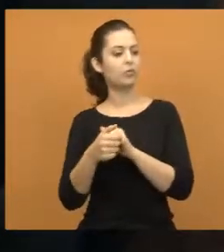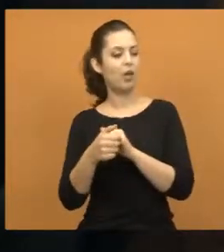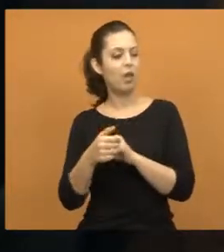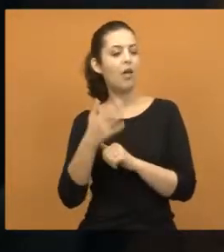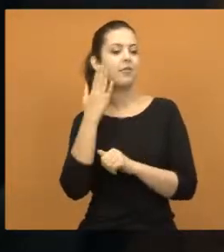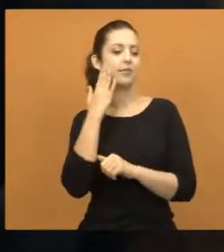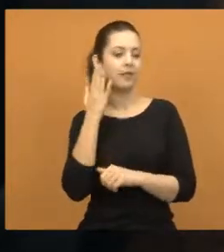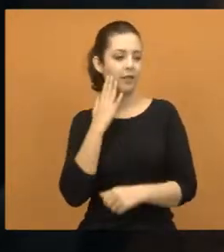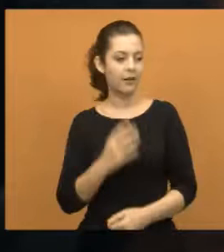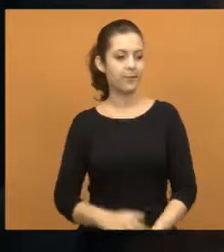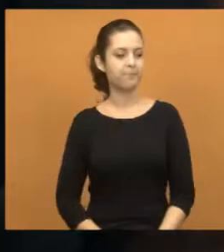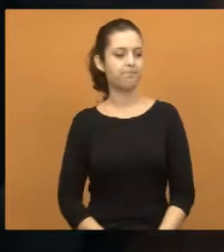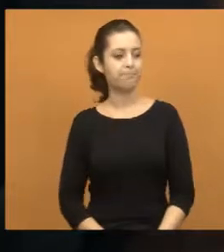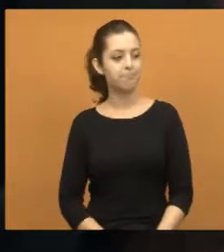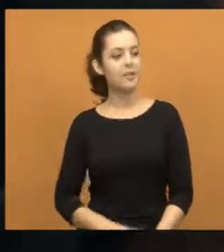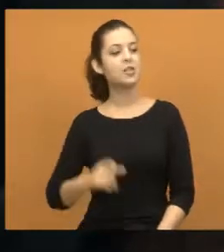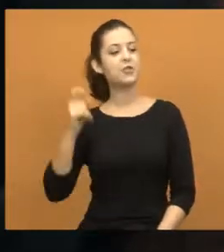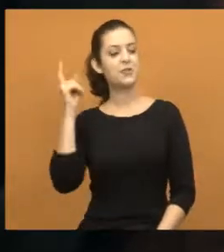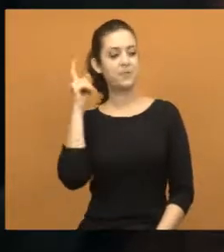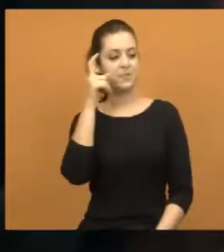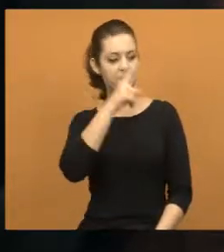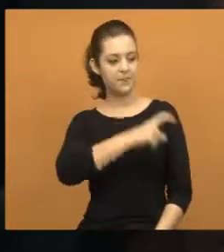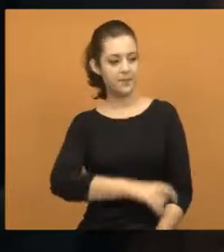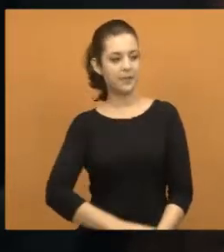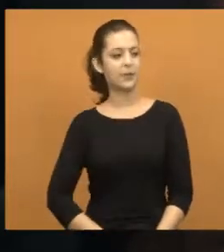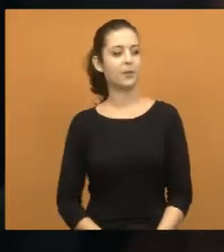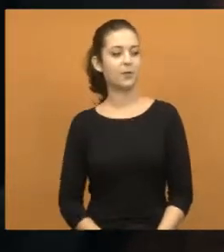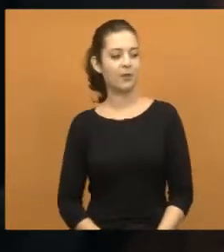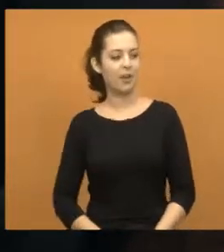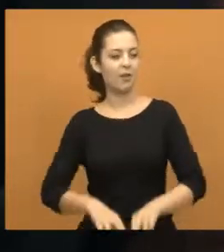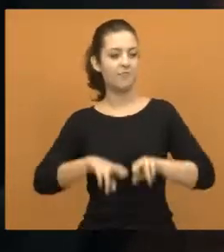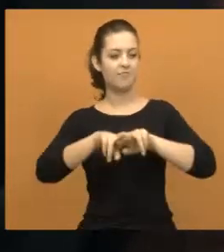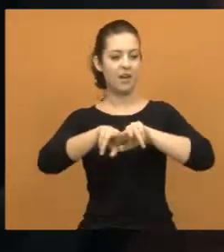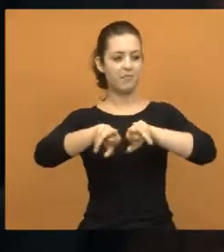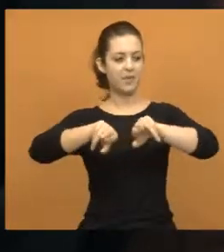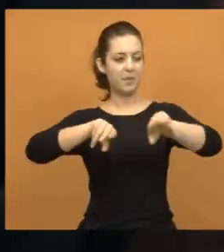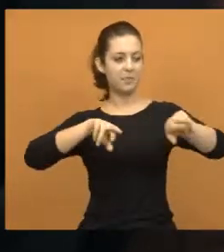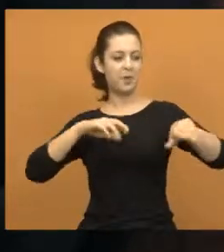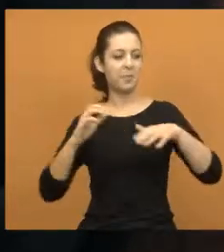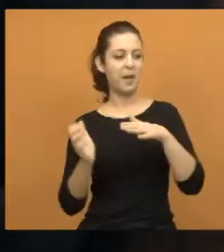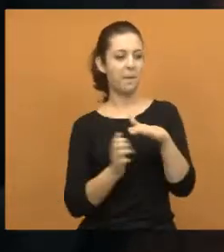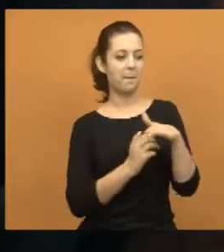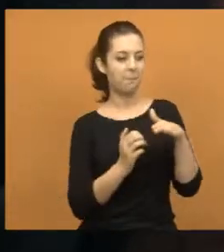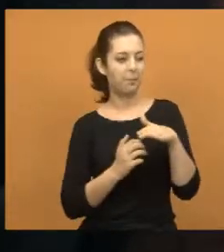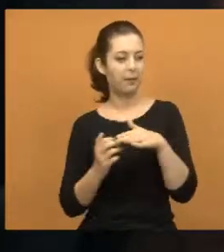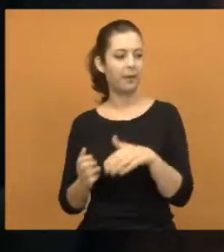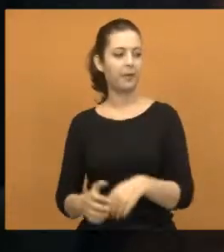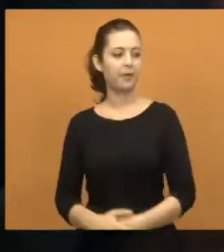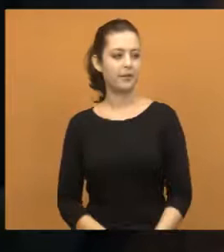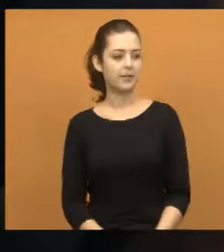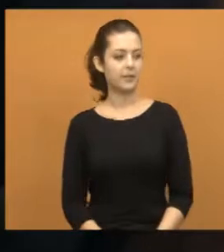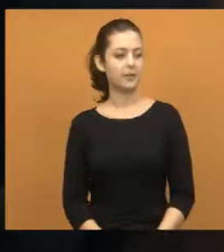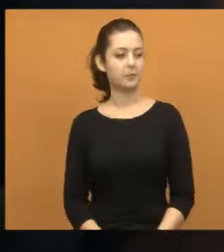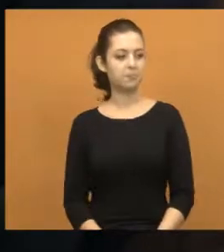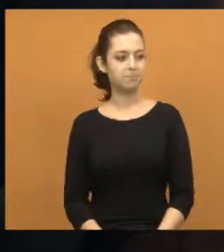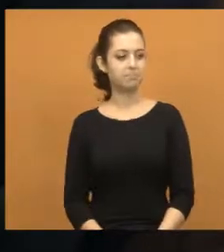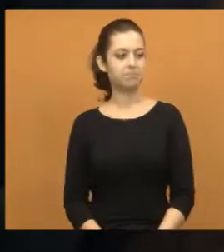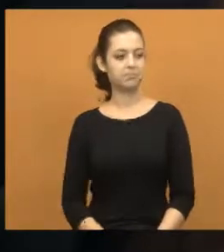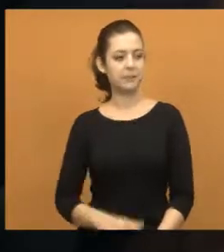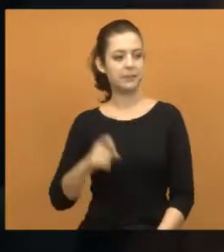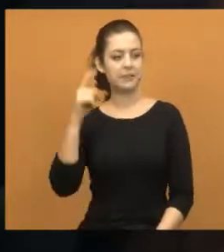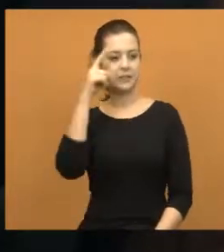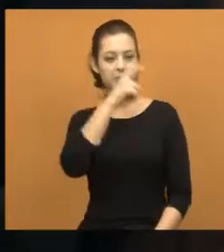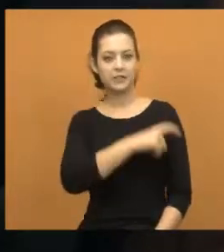eu sei a dificuldade que nós temos. Temos várias empresas querendo, sim,